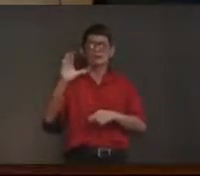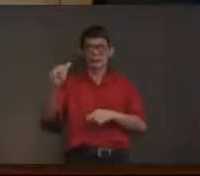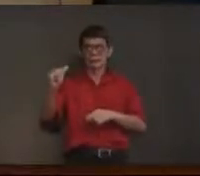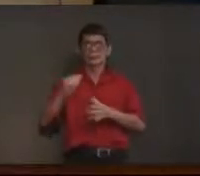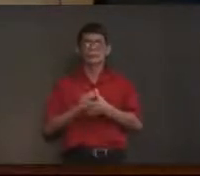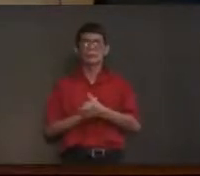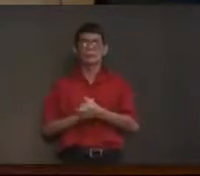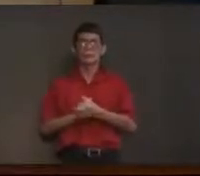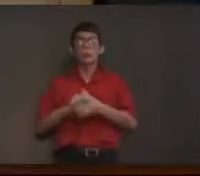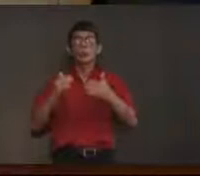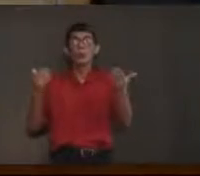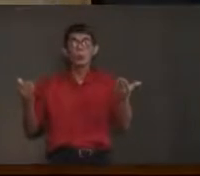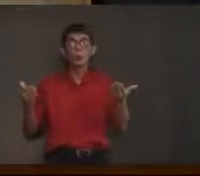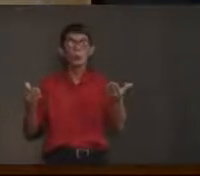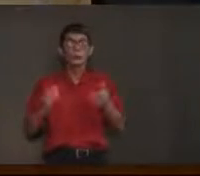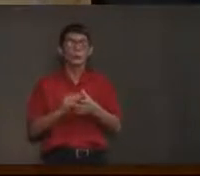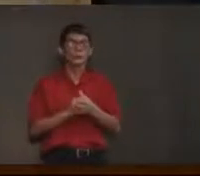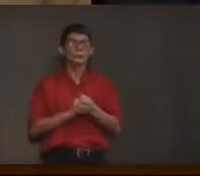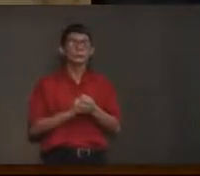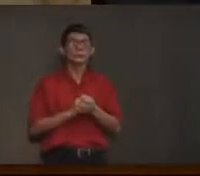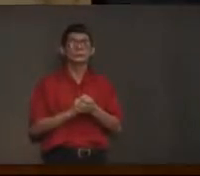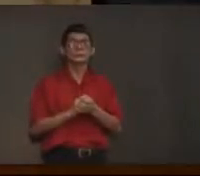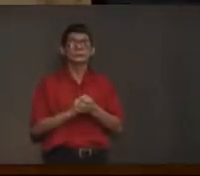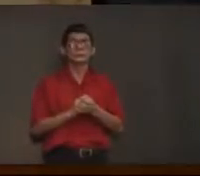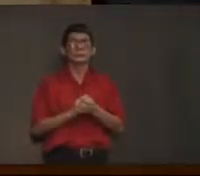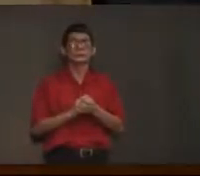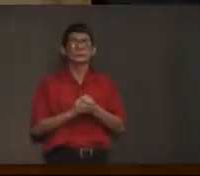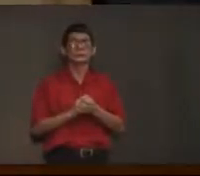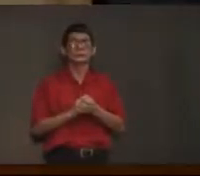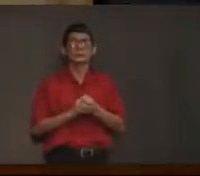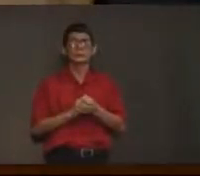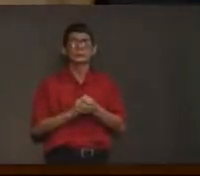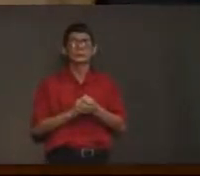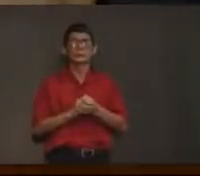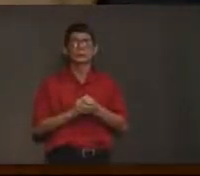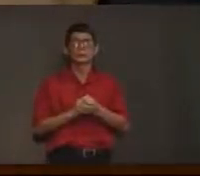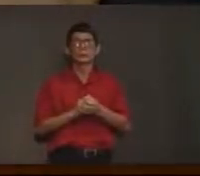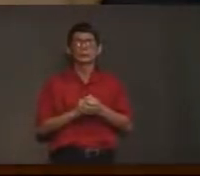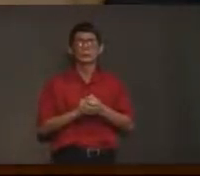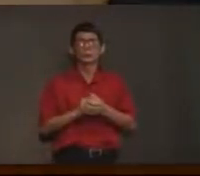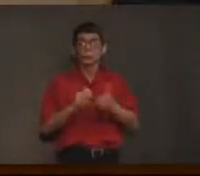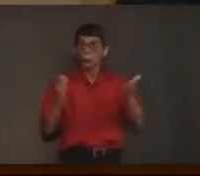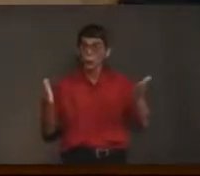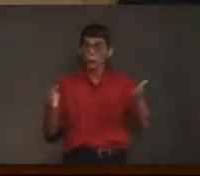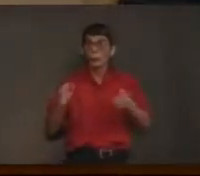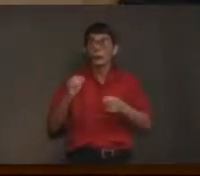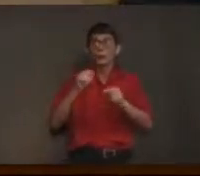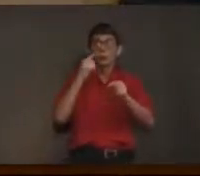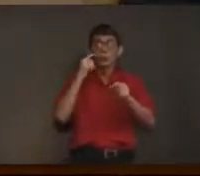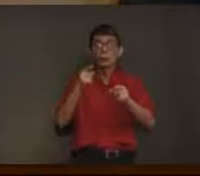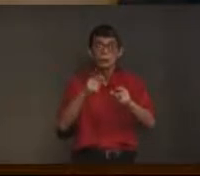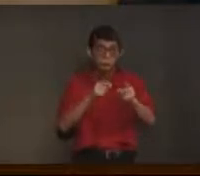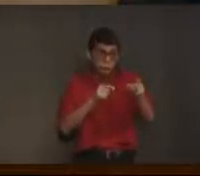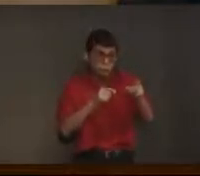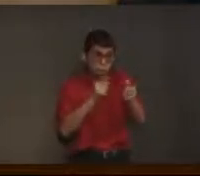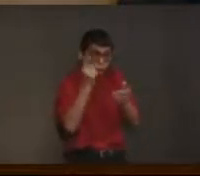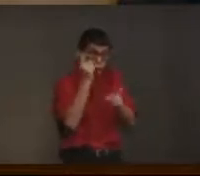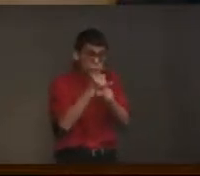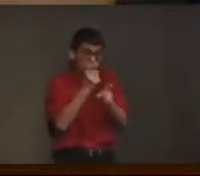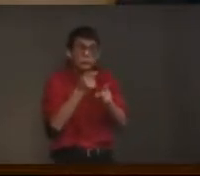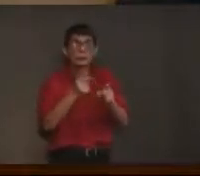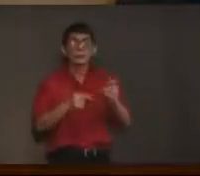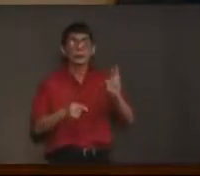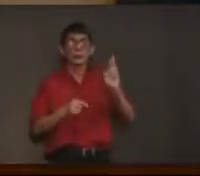de onde aquela derivada do funcional veio e funcional do espaço de Rio Verde Urbana aqui em R